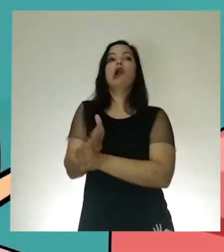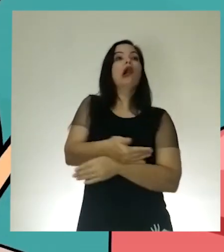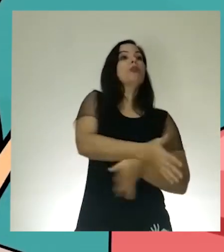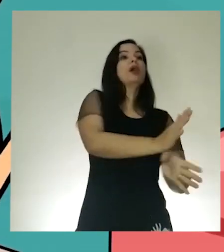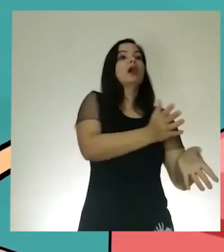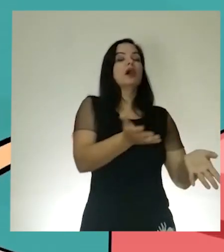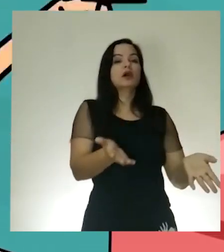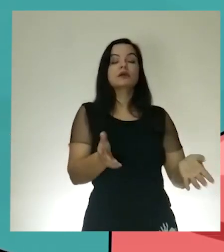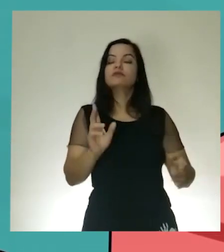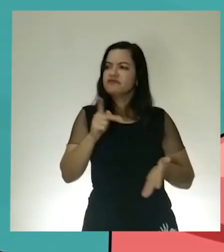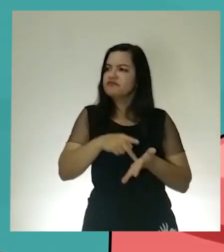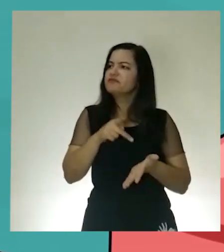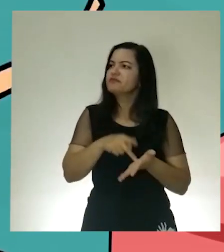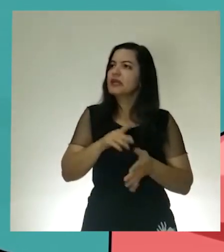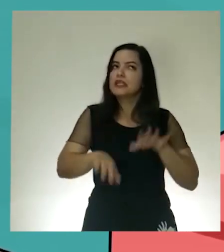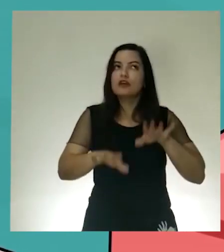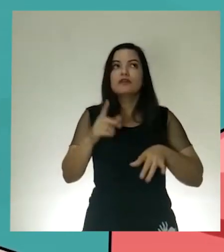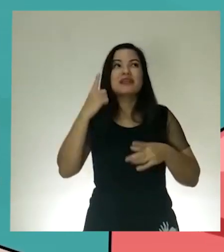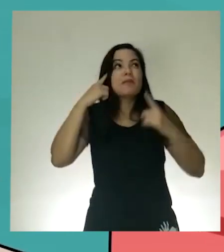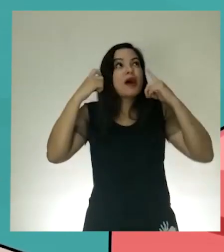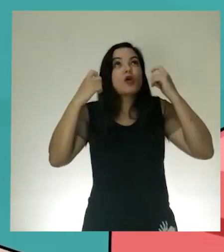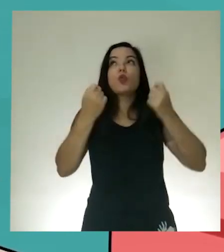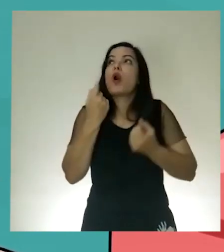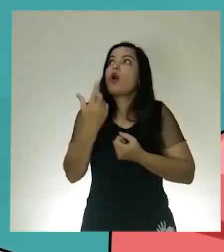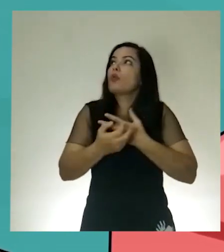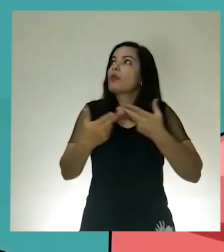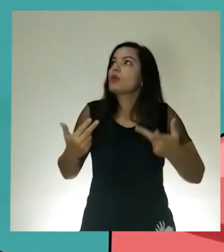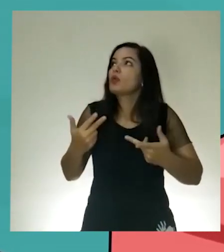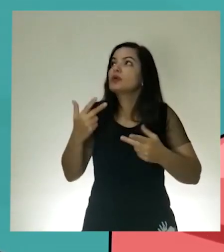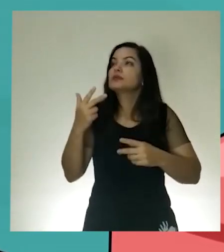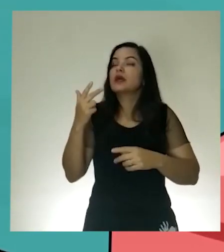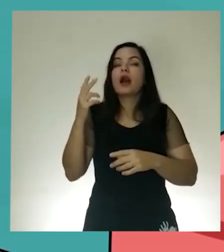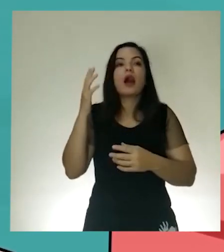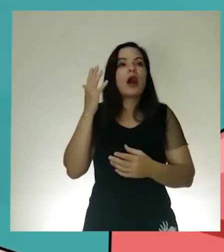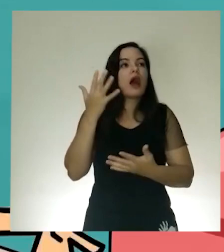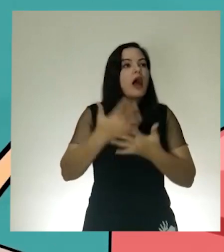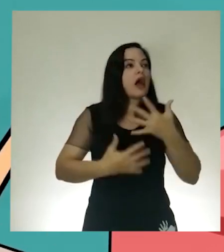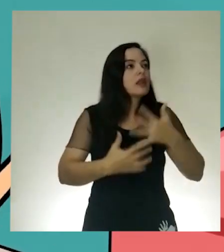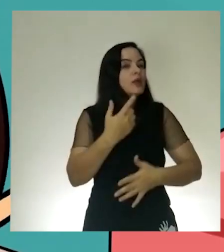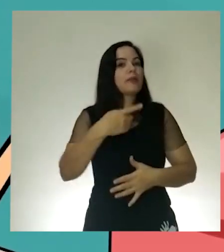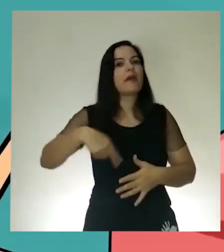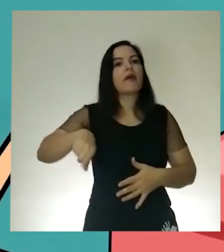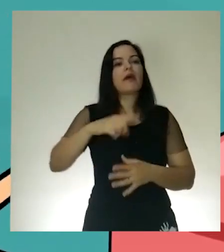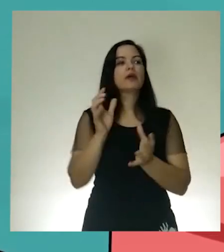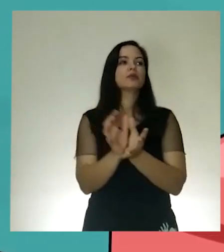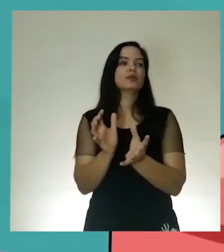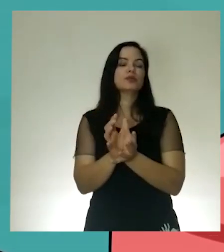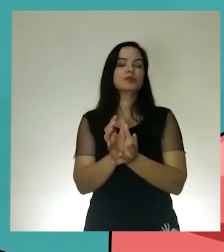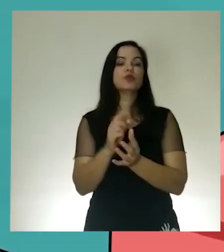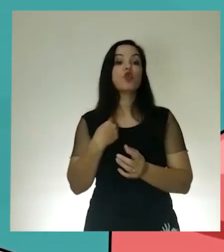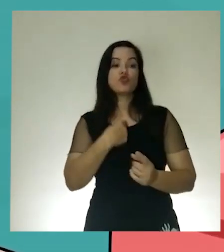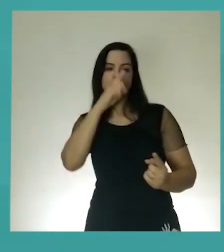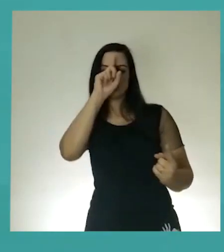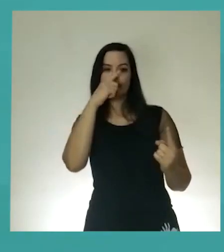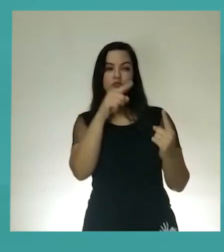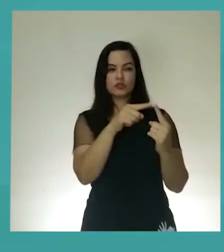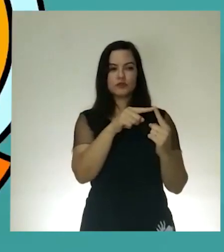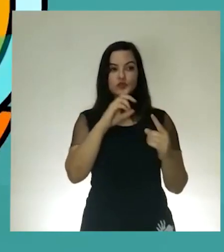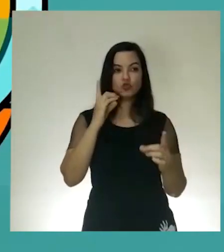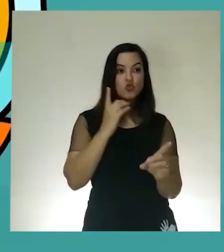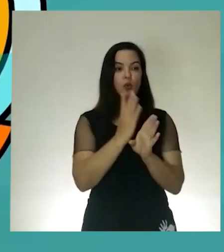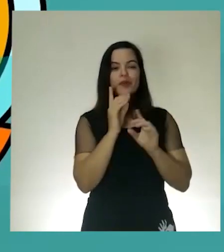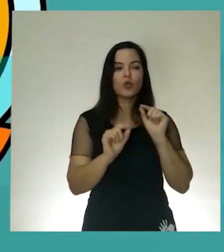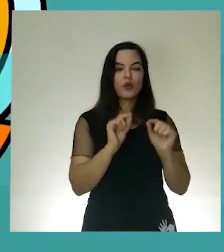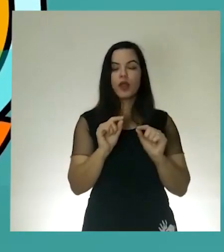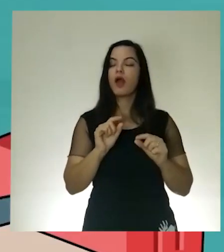Então algum barulho deve estar desorientando e espantando eles. A nossa missão é descobrir o que é e resolver esse problema.